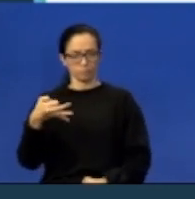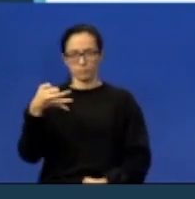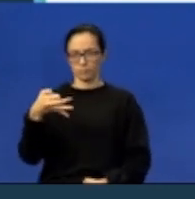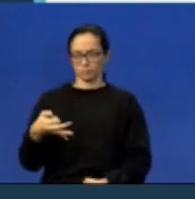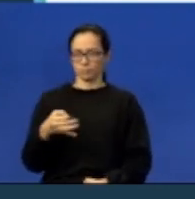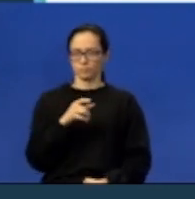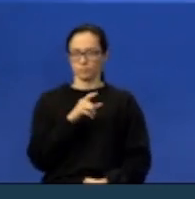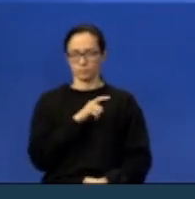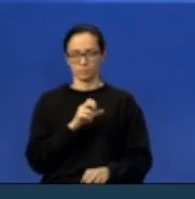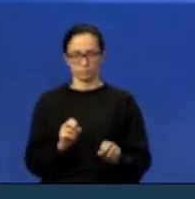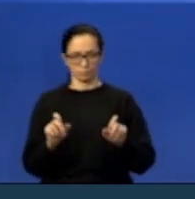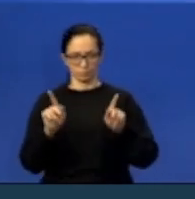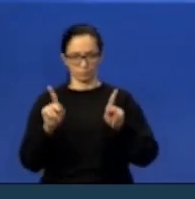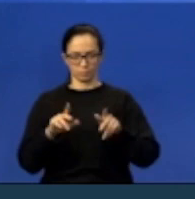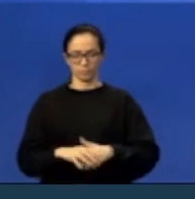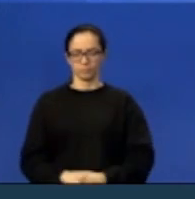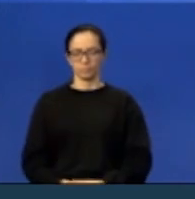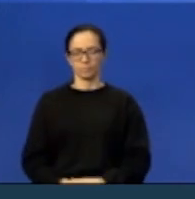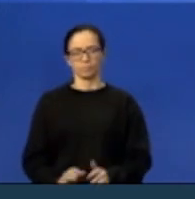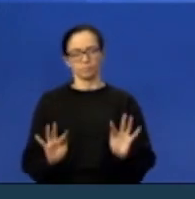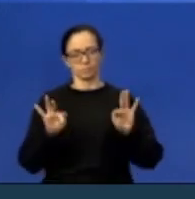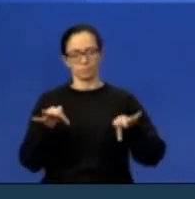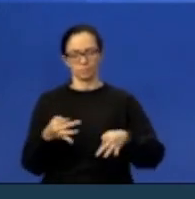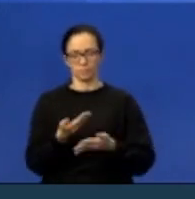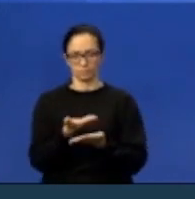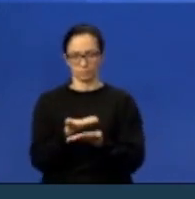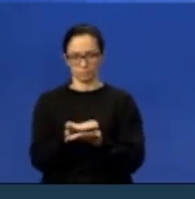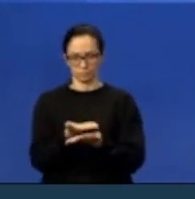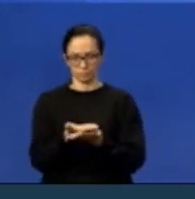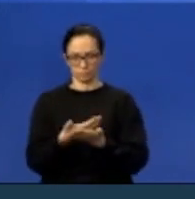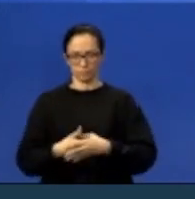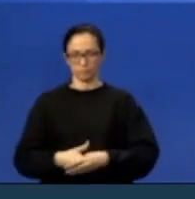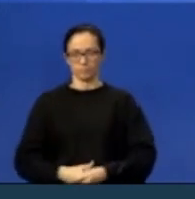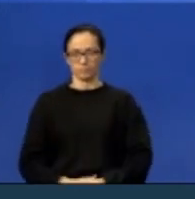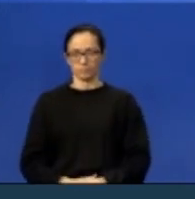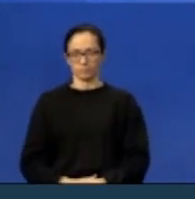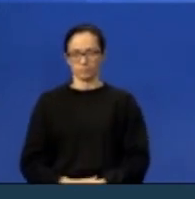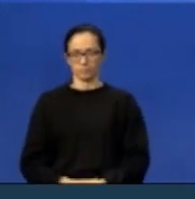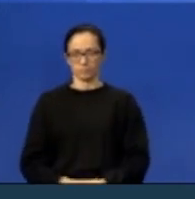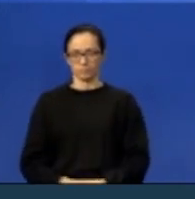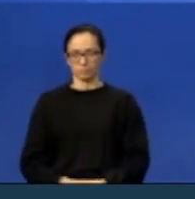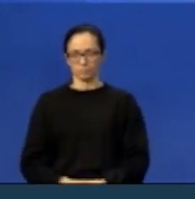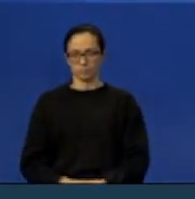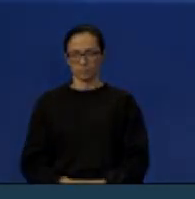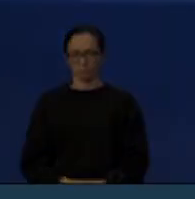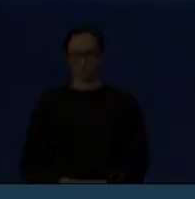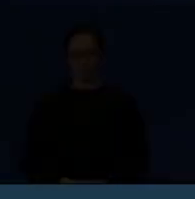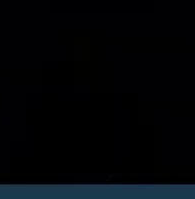3 e 4 estão corretos. Eu agradeço a atenção de todos. Até uma próxima.